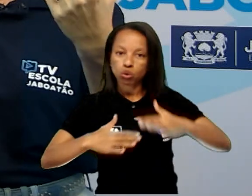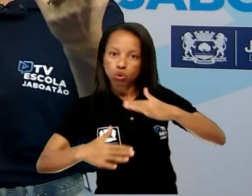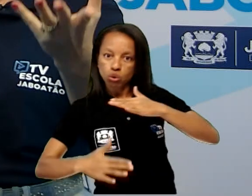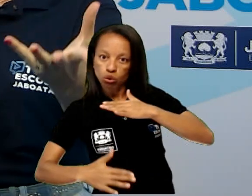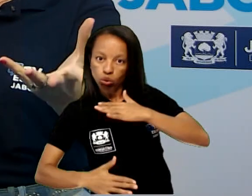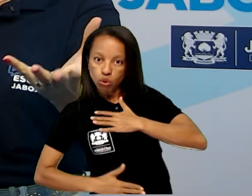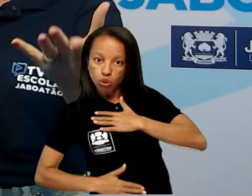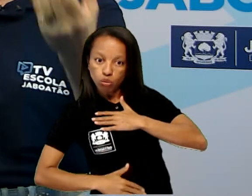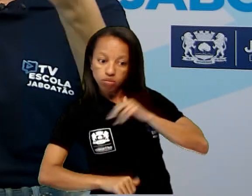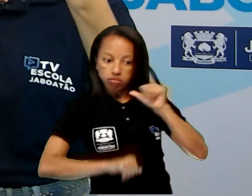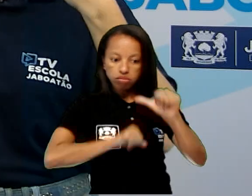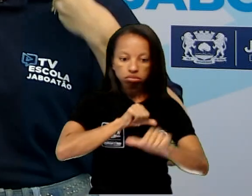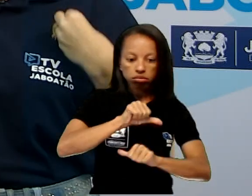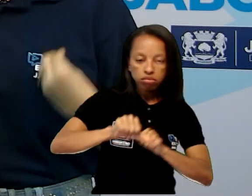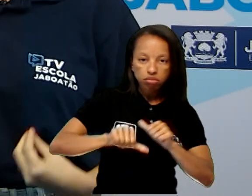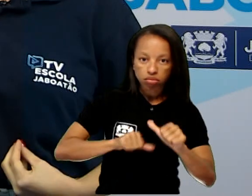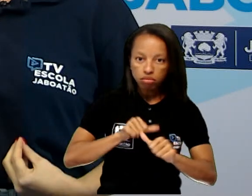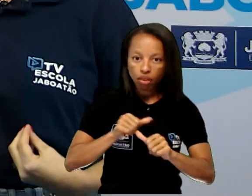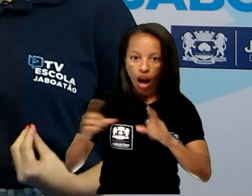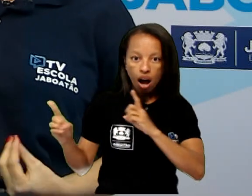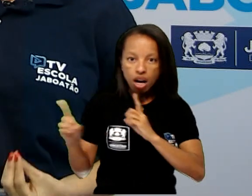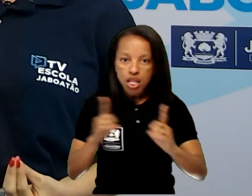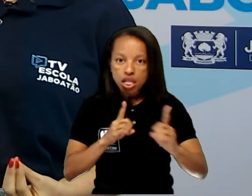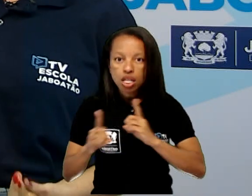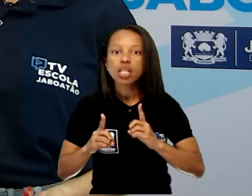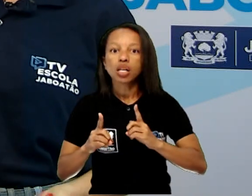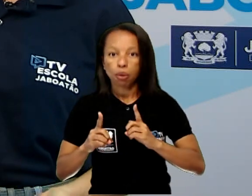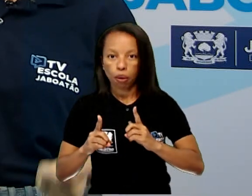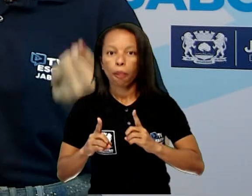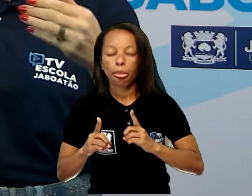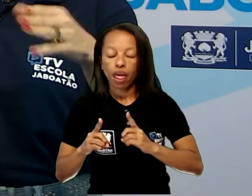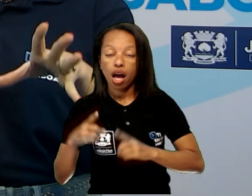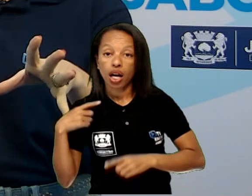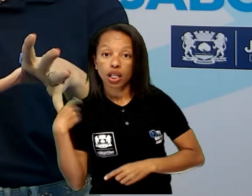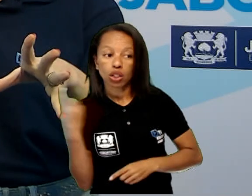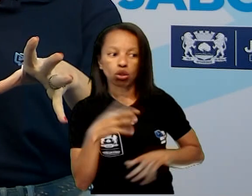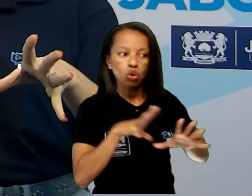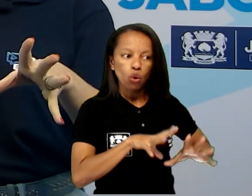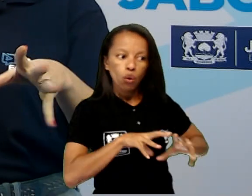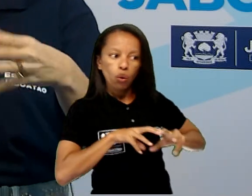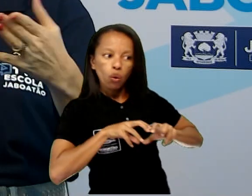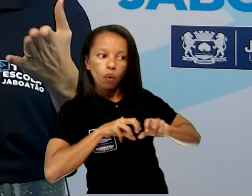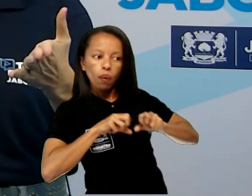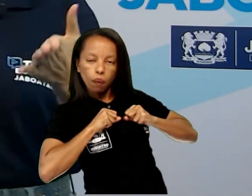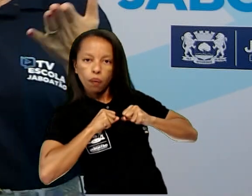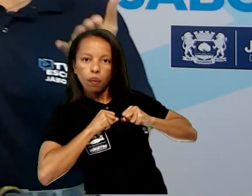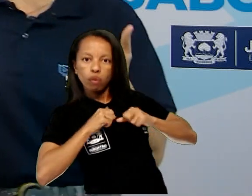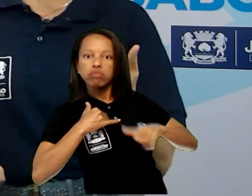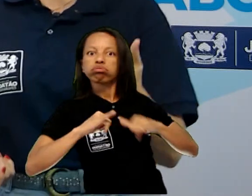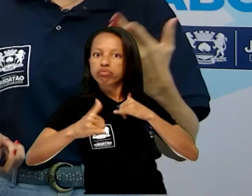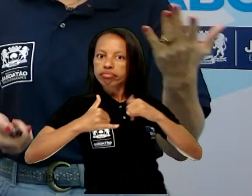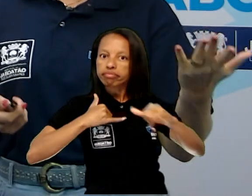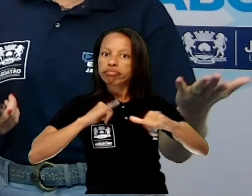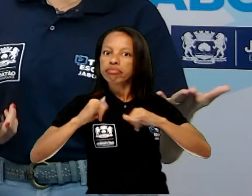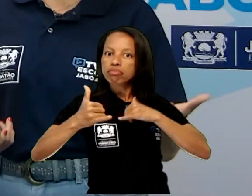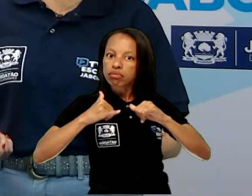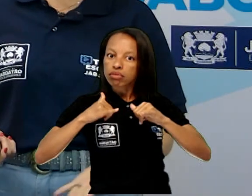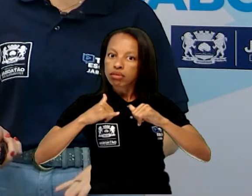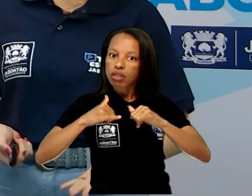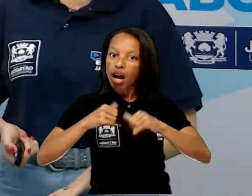ela se torne dinâmica. E como nós somos condutores, né, acaba levando um choque. E esse choque ele pode ser